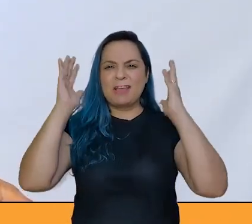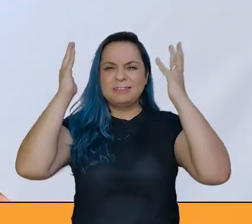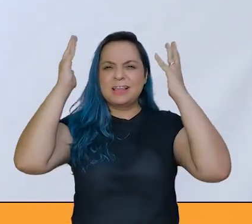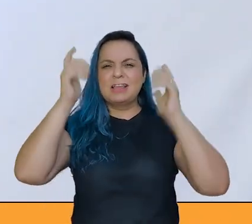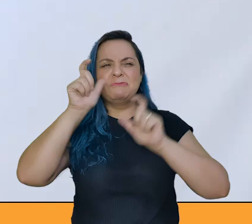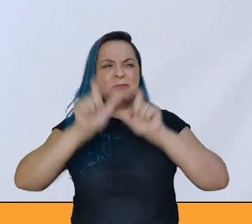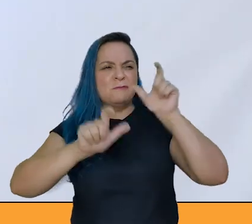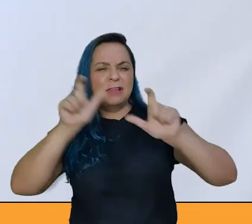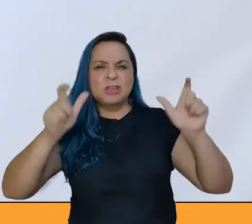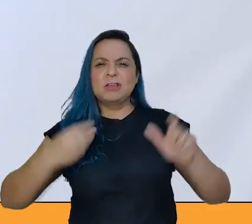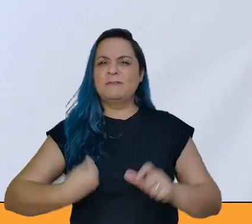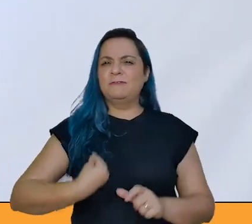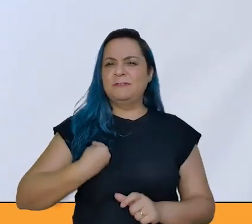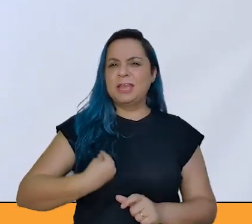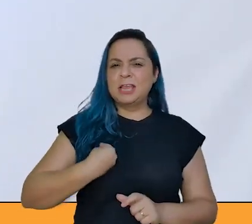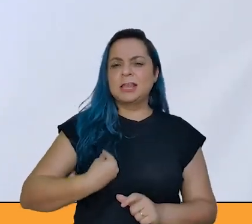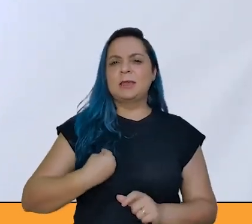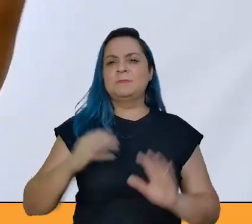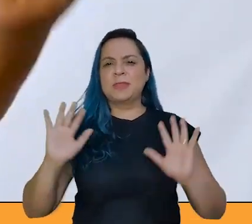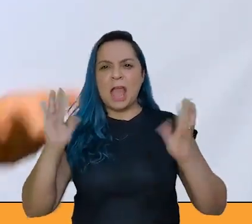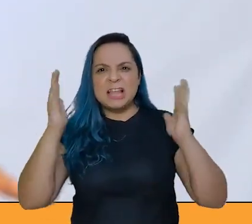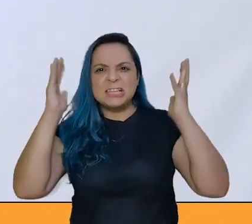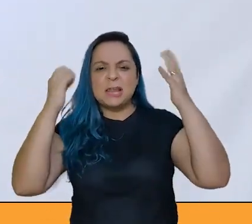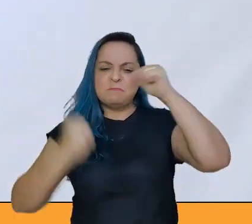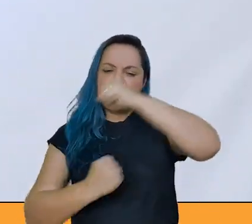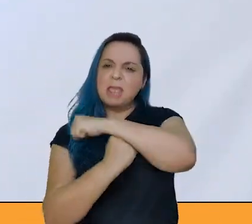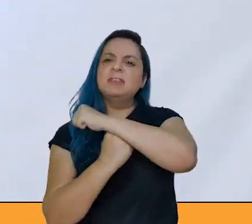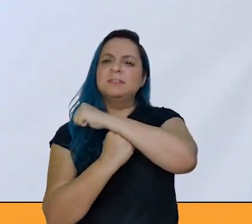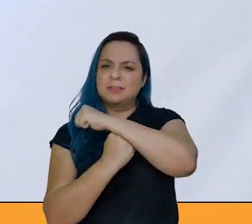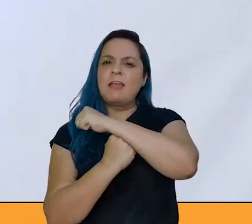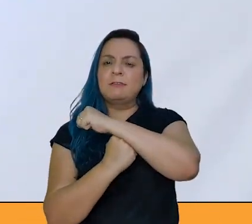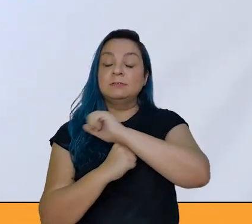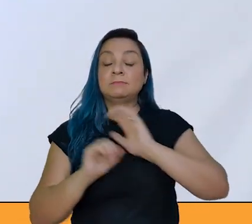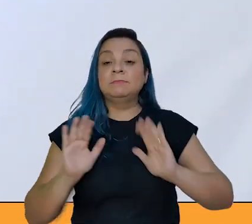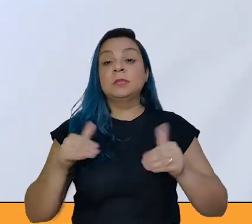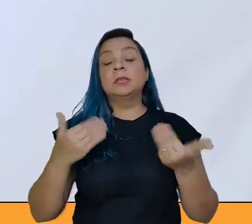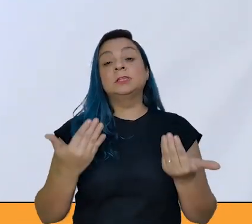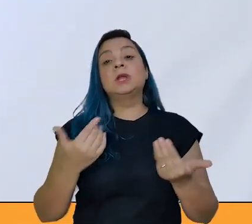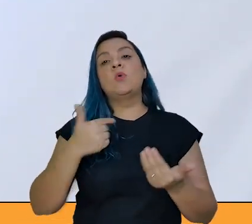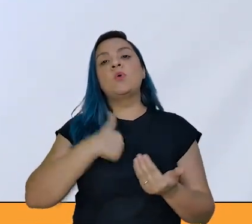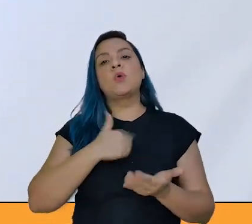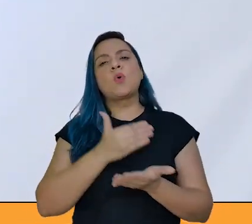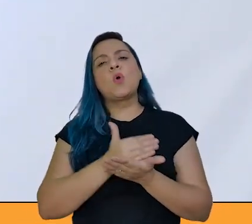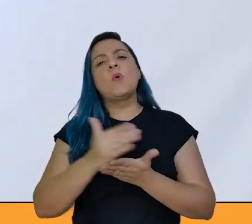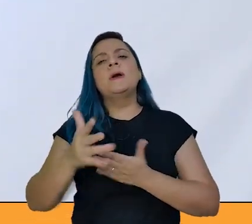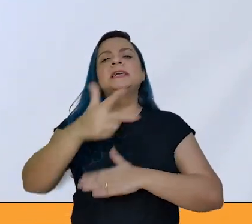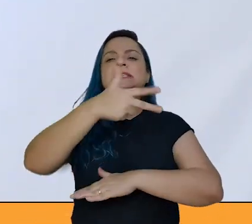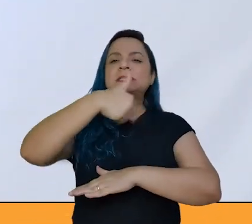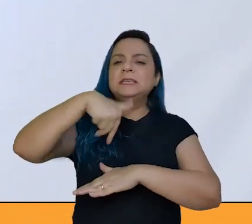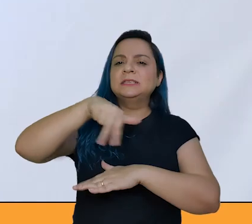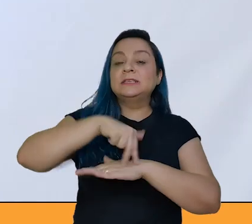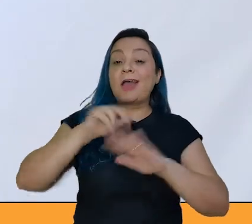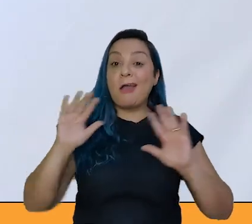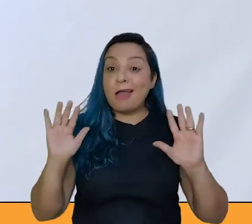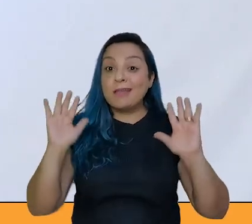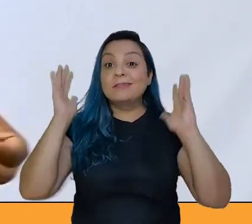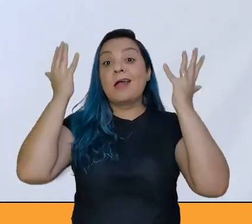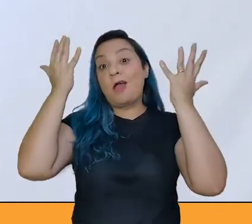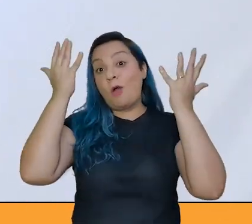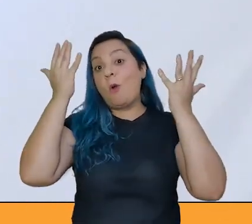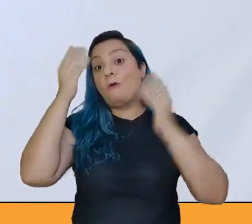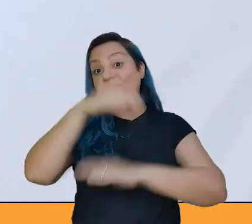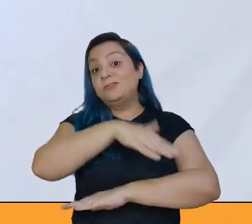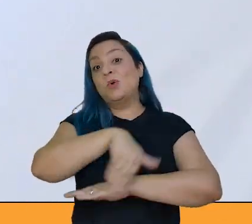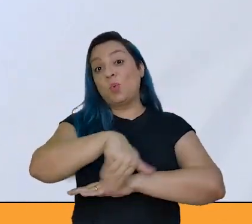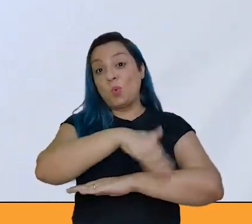celebrar a existência, festejo também é celebrar a resistência. Então, eu começo a dançar, inclusive, com as festas